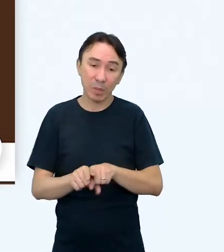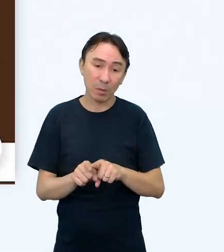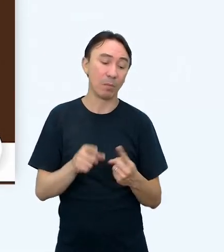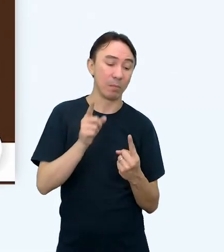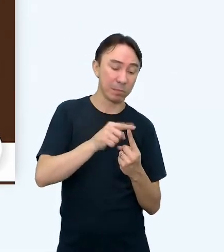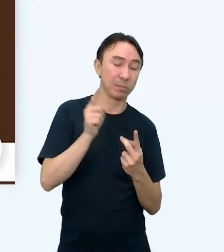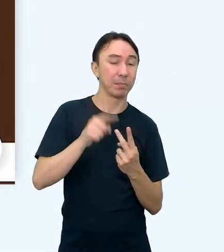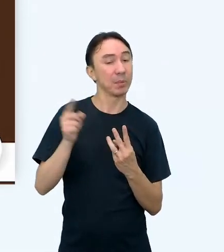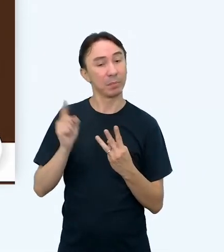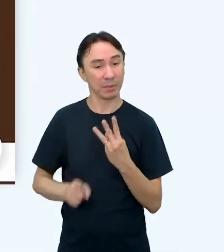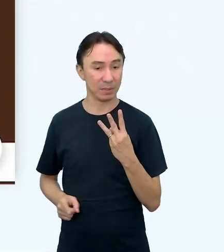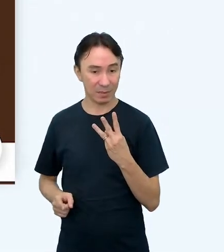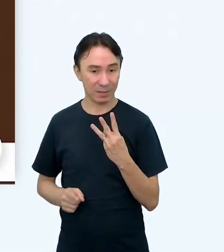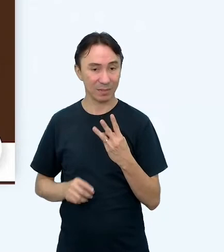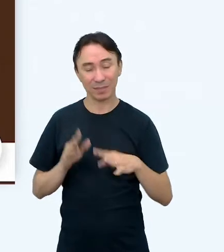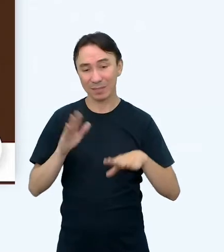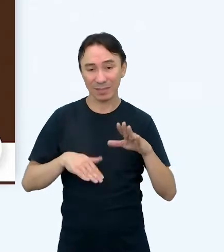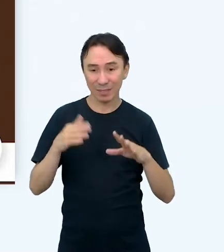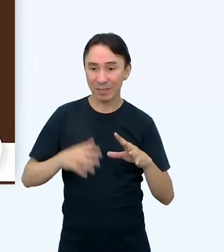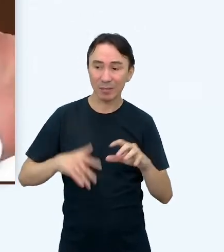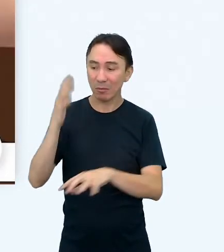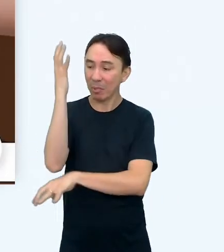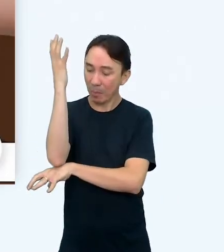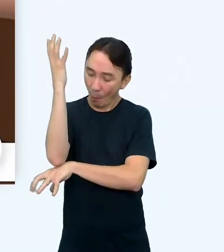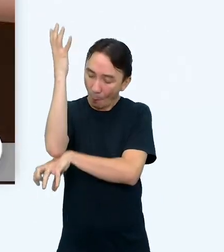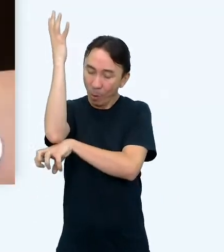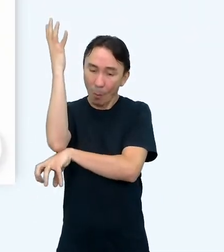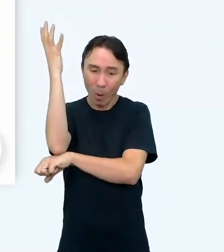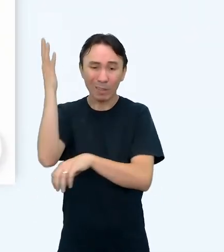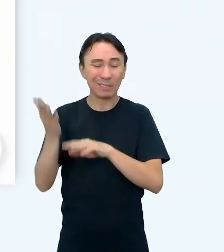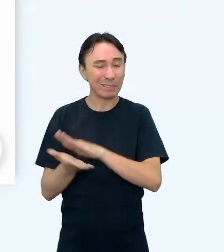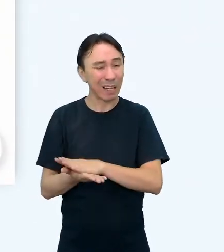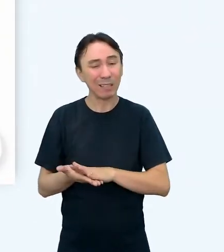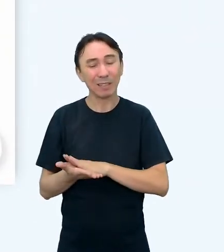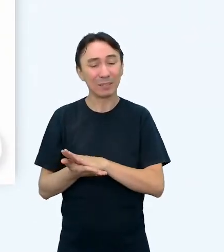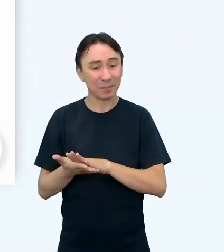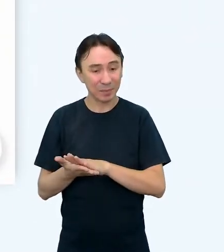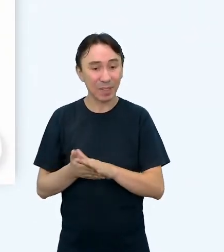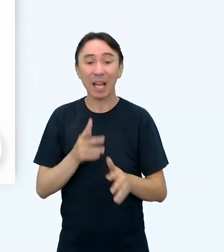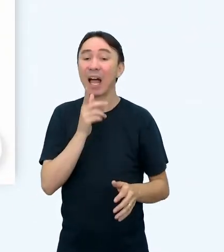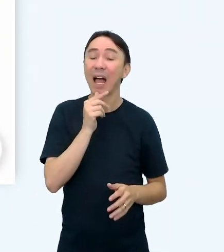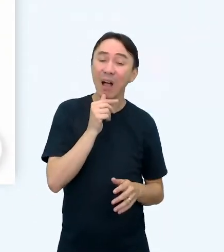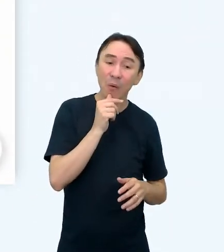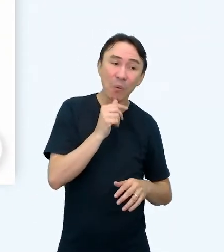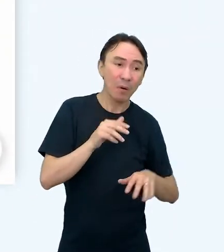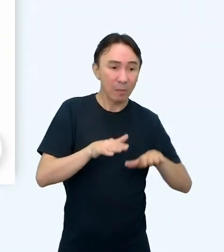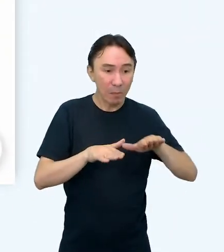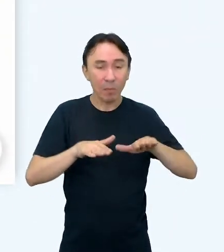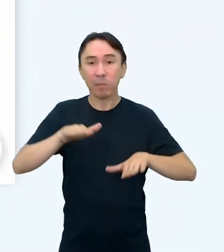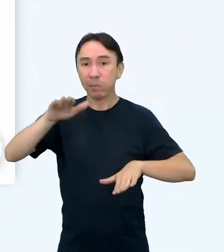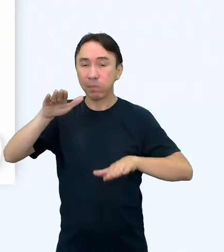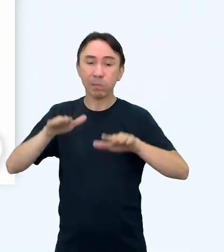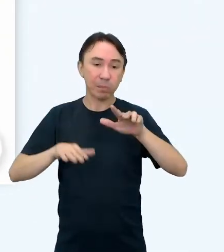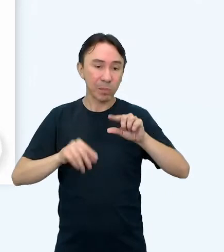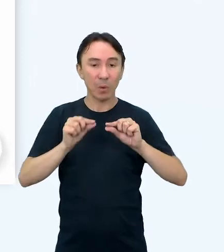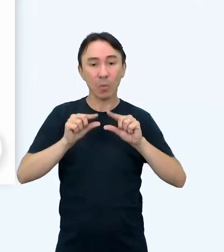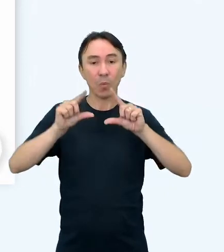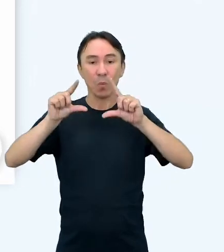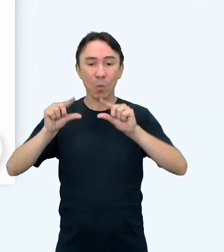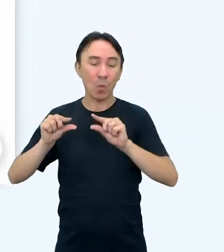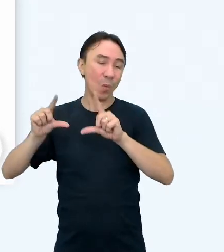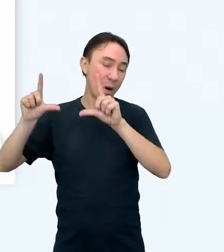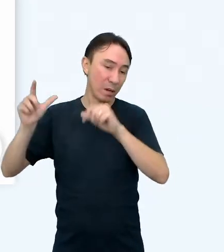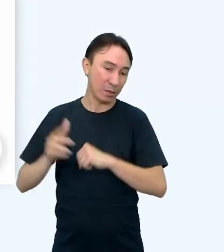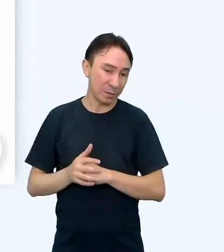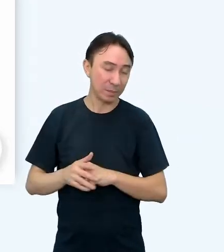que as plantas não conseguem extraí-las. O volume de ar do solo varia de acordo com o volume de água. A quantidade de ar disponível